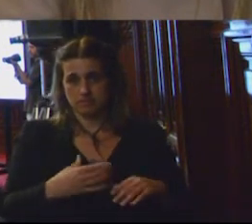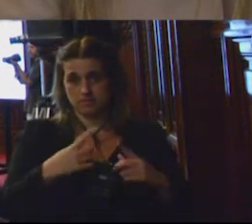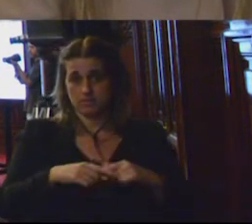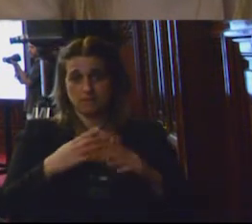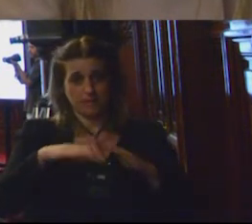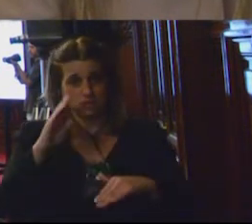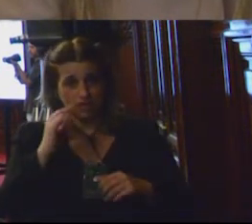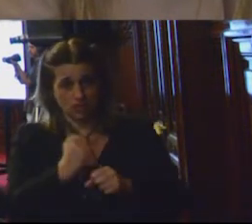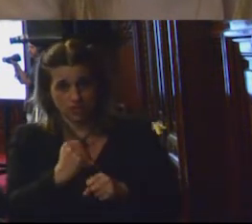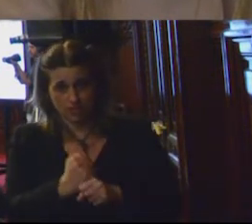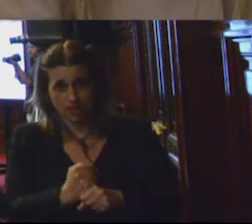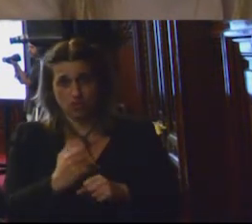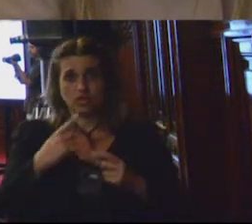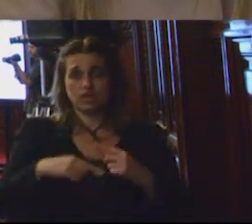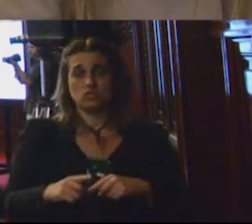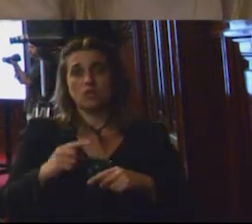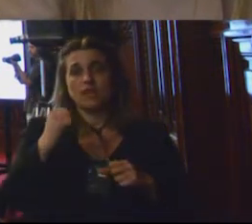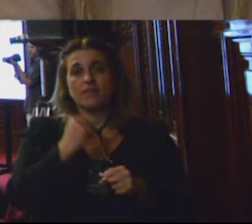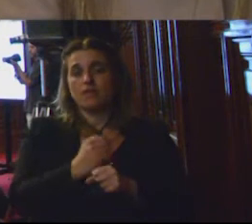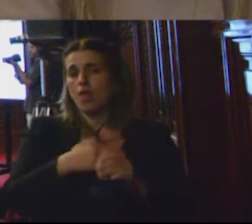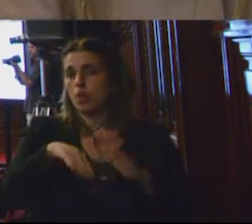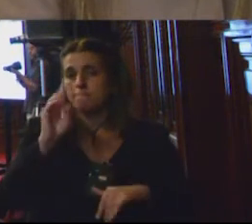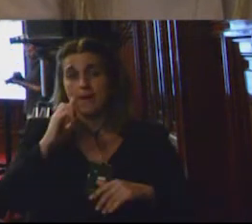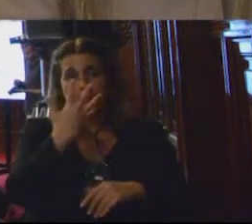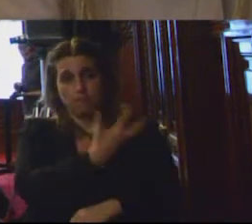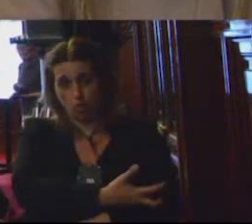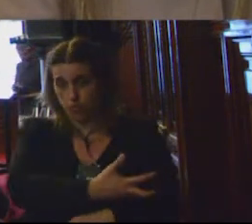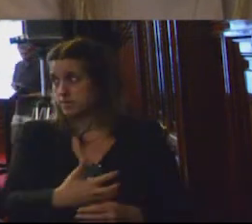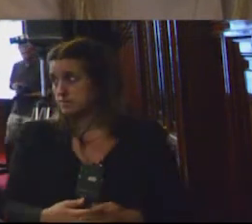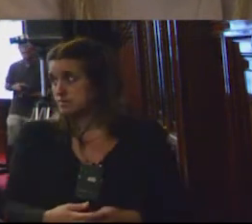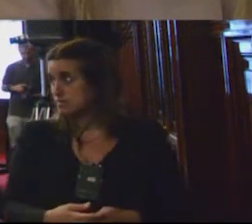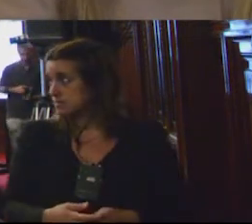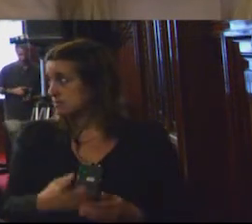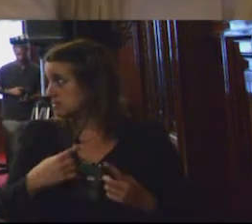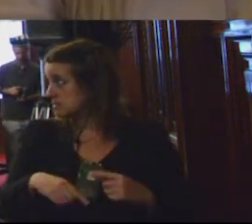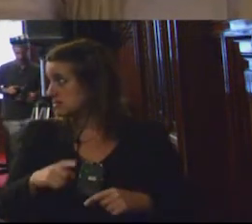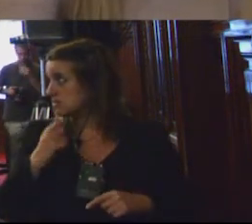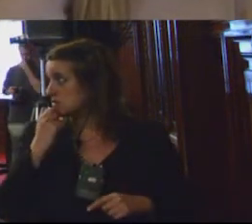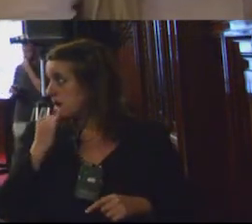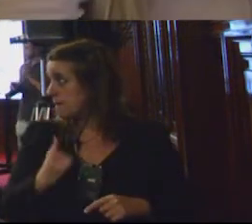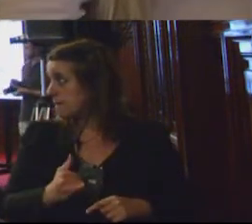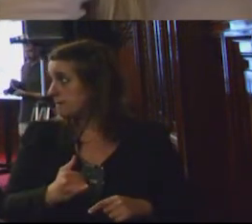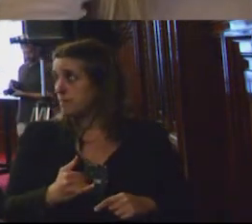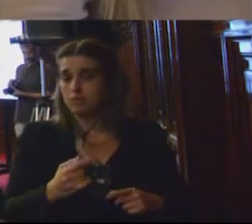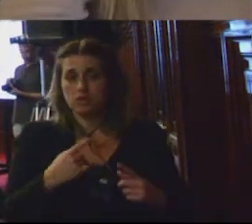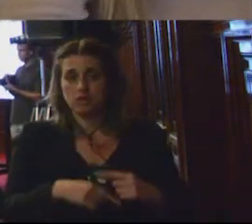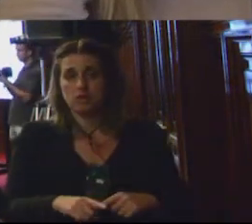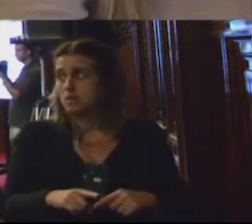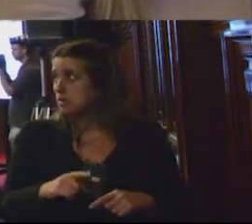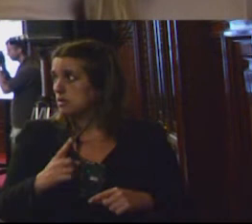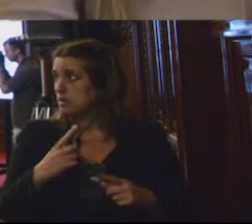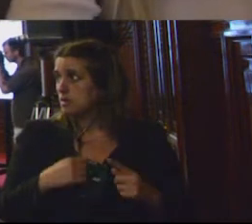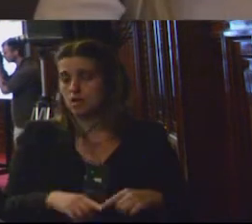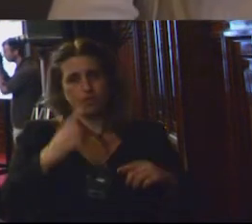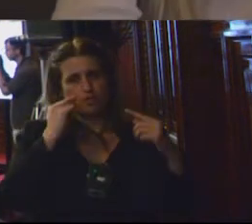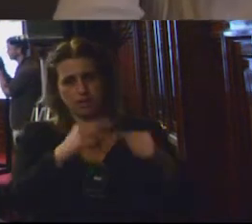inclusive, aos trabalhadores mais pobres. E posso dar um exemplo disso. Há diversas regras que são